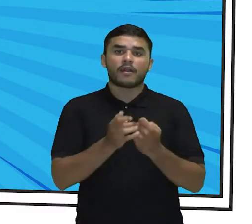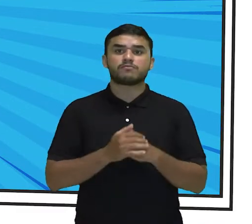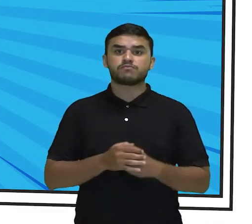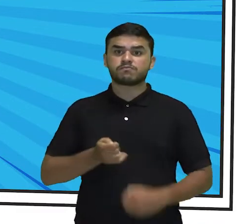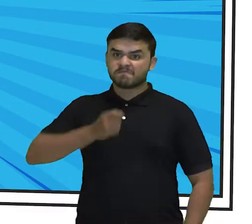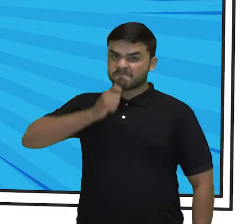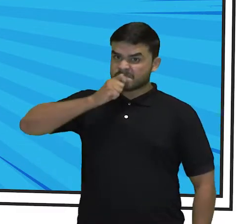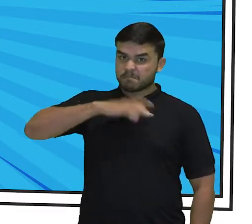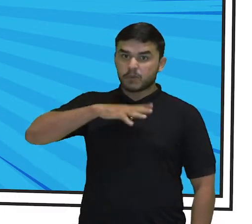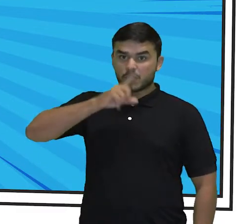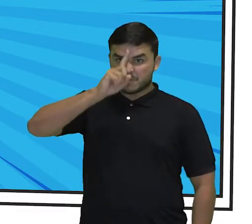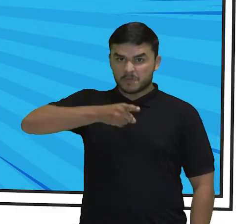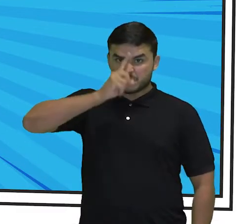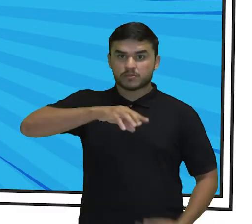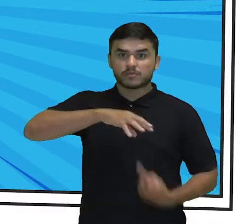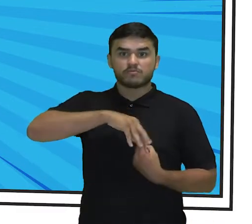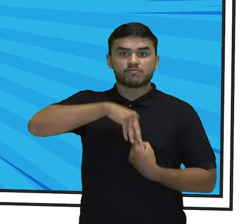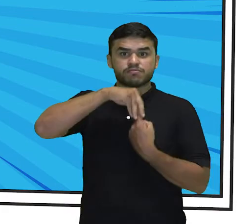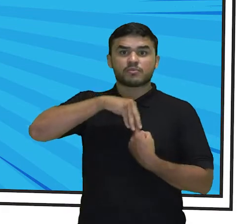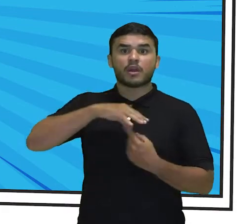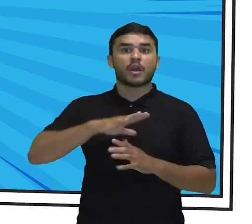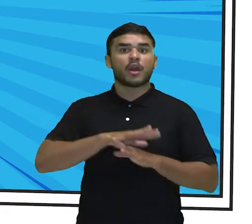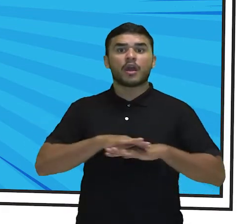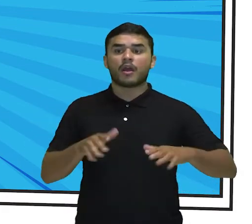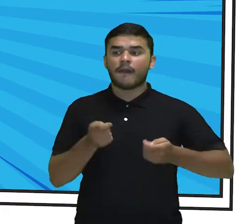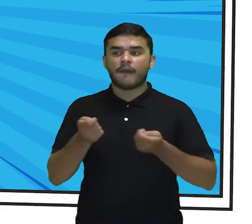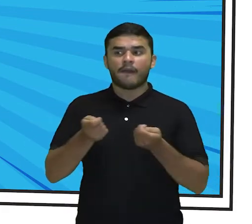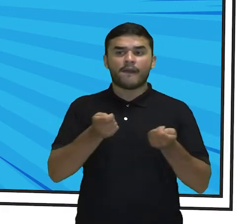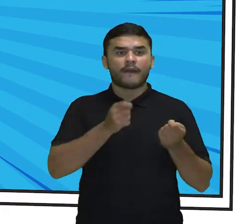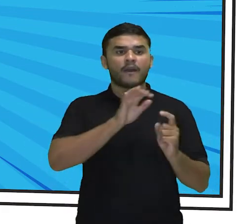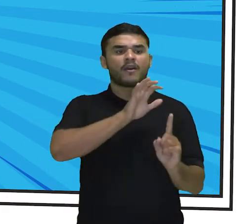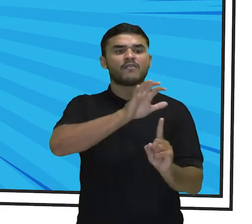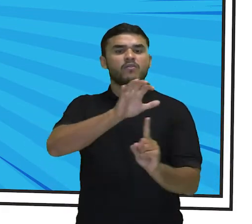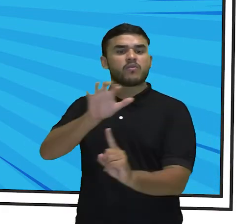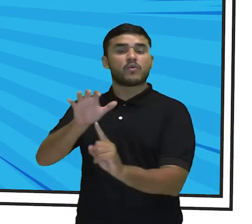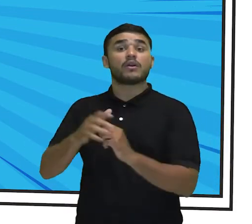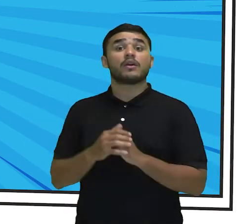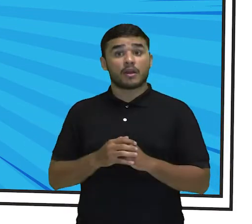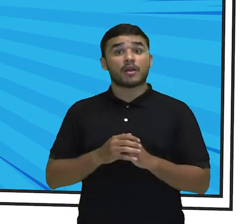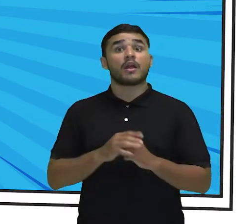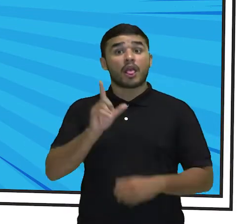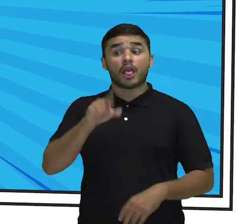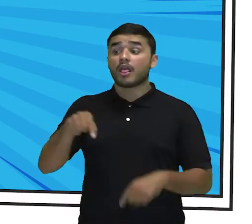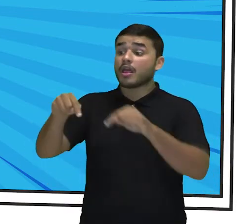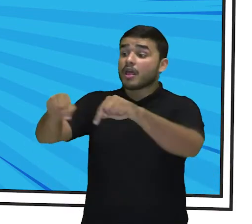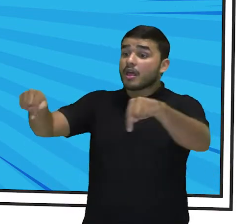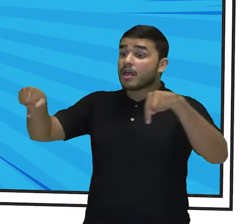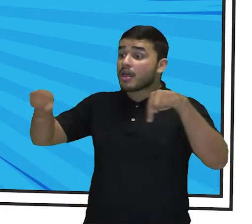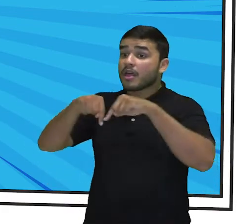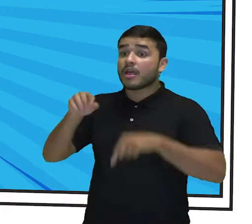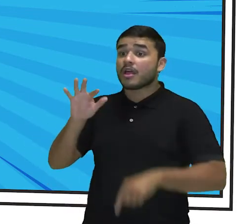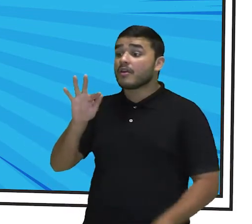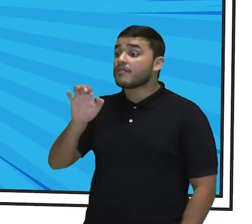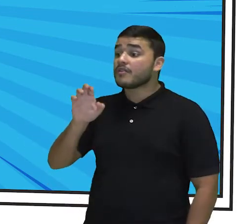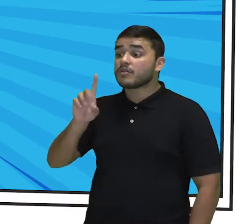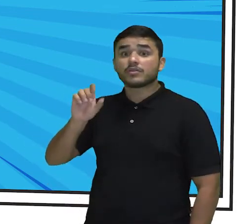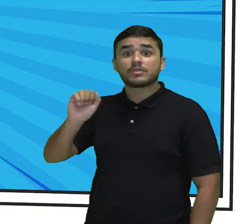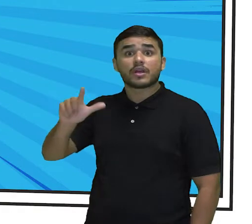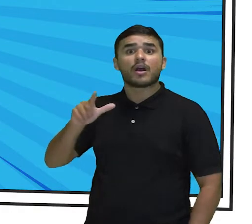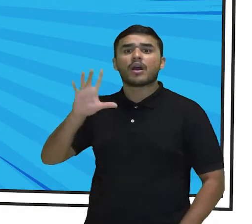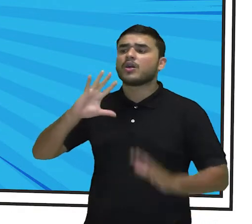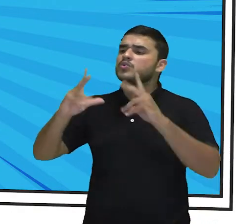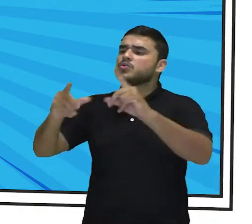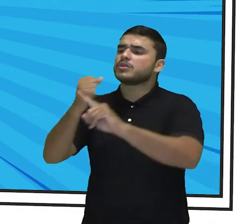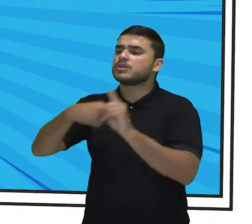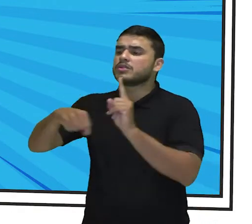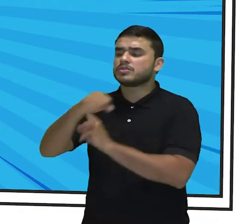autoritarista, manipuladora. A igreja era causadora de ter no feudalismo uma sociedade estamental. Ela não